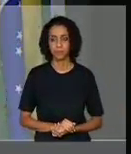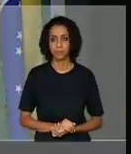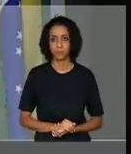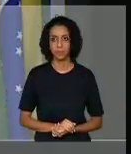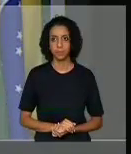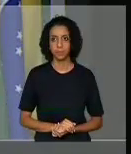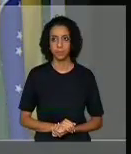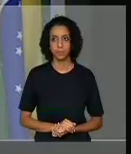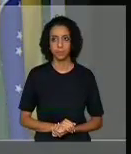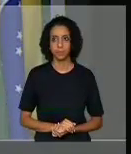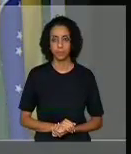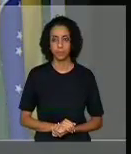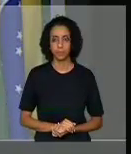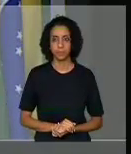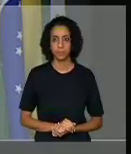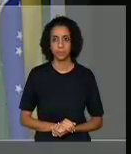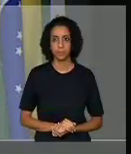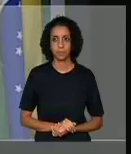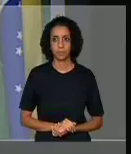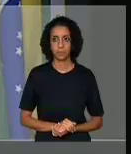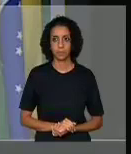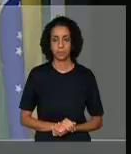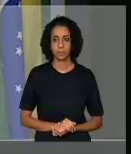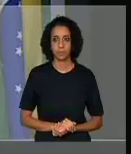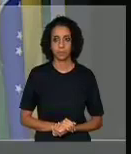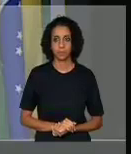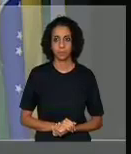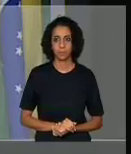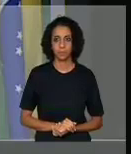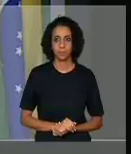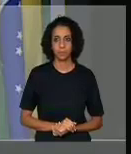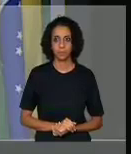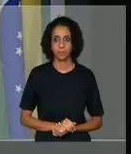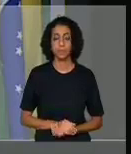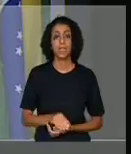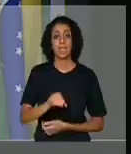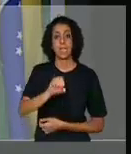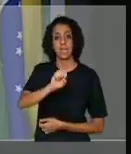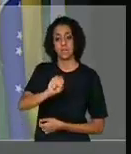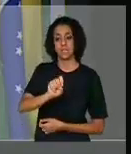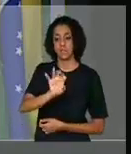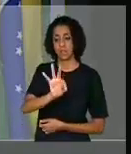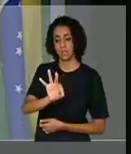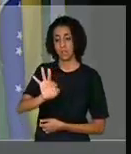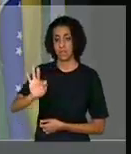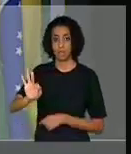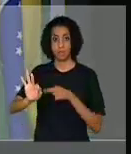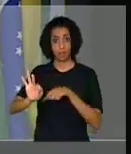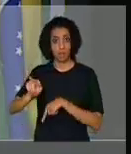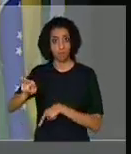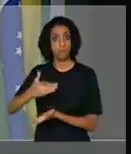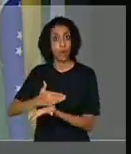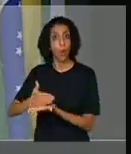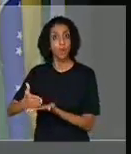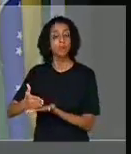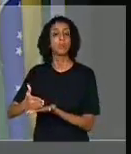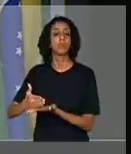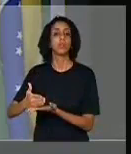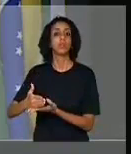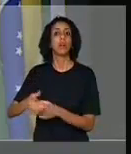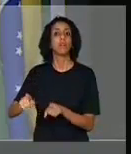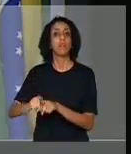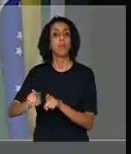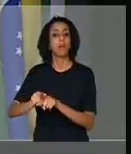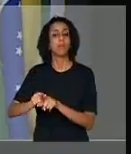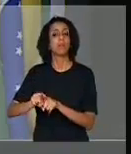período também, dou assim, louvo também que a Suprema Corte, Tribunal Federal, passou a transmitir as suas